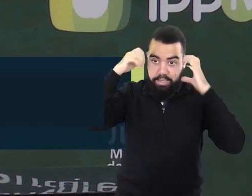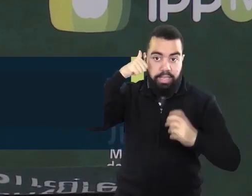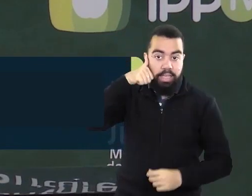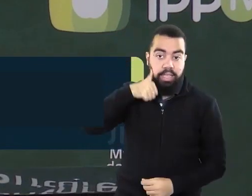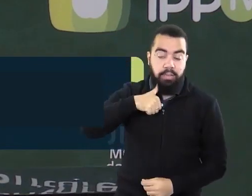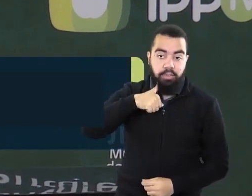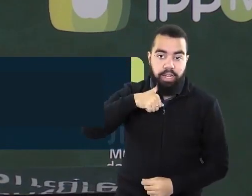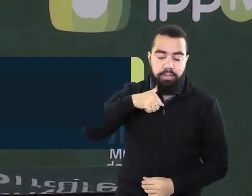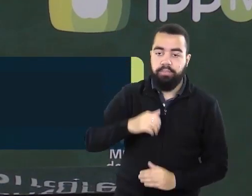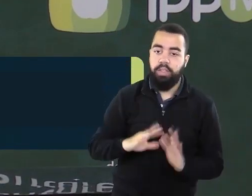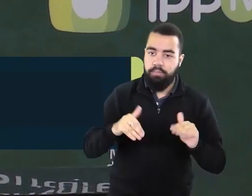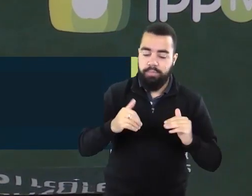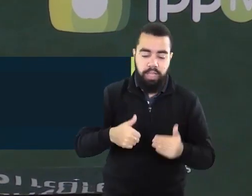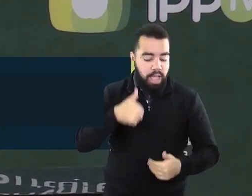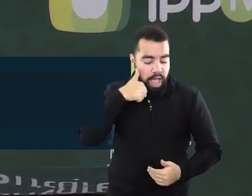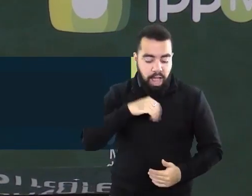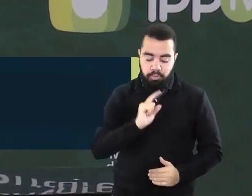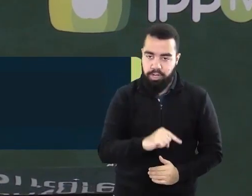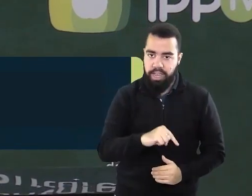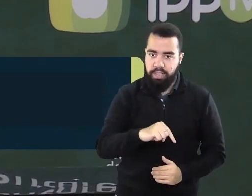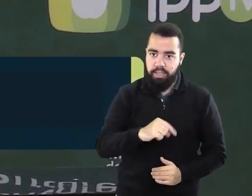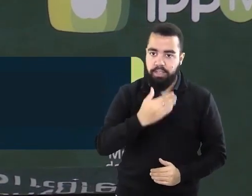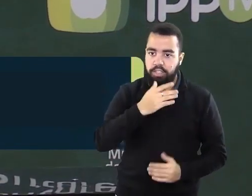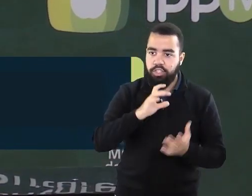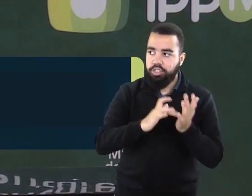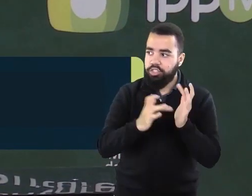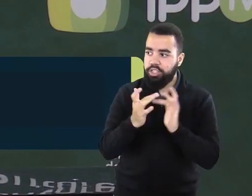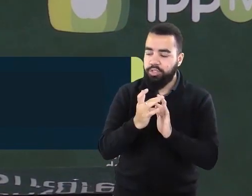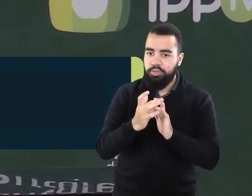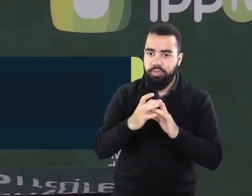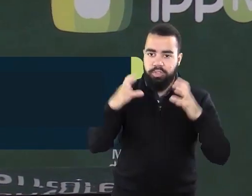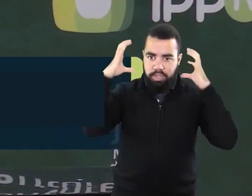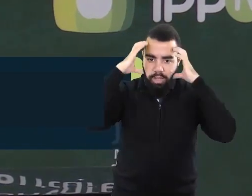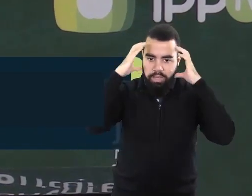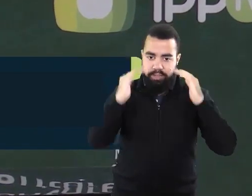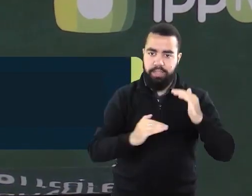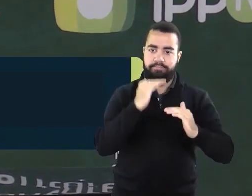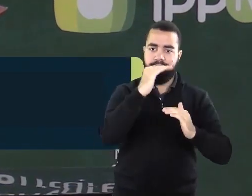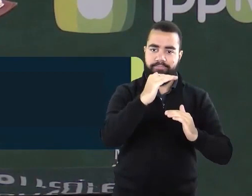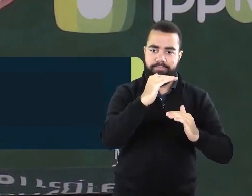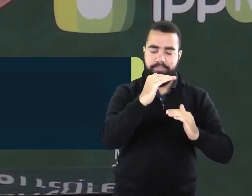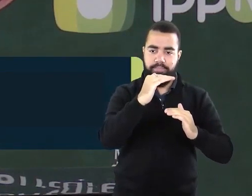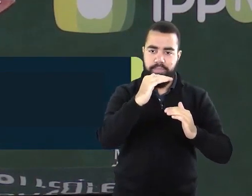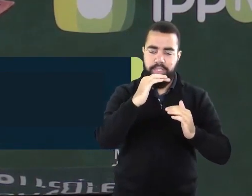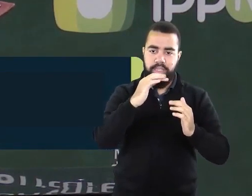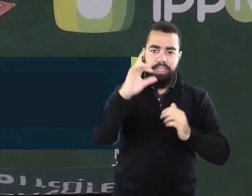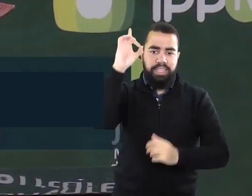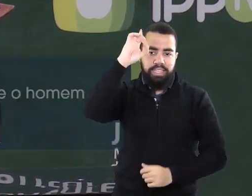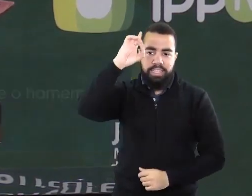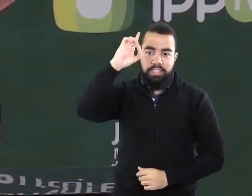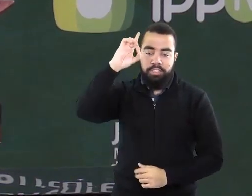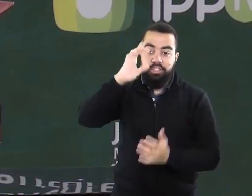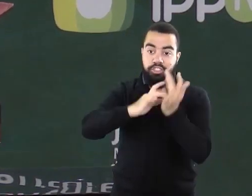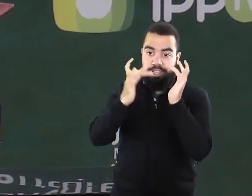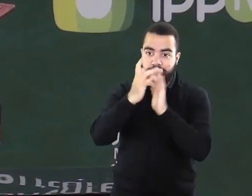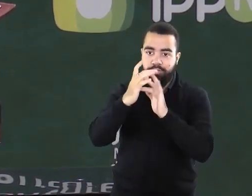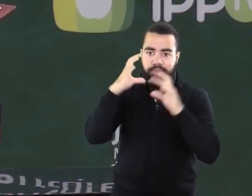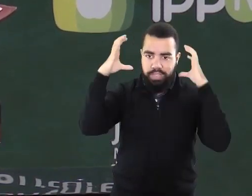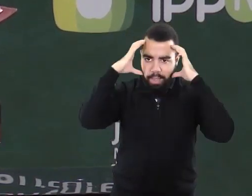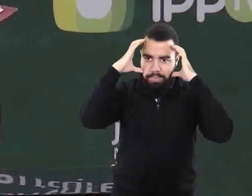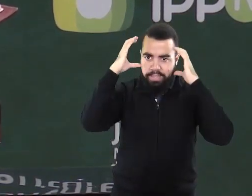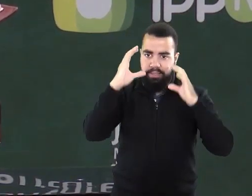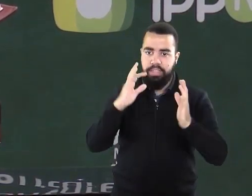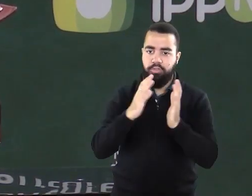Cristo. Se você olhar, você precisa fazer a seguinte pergunta: o Deus Pai é superior ao